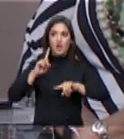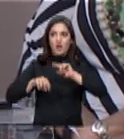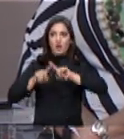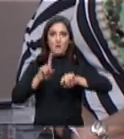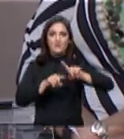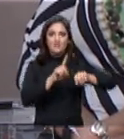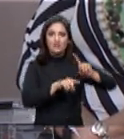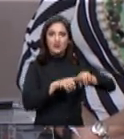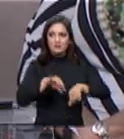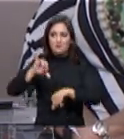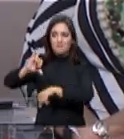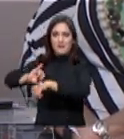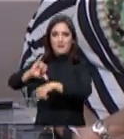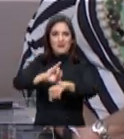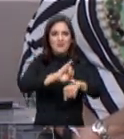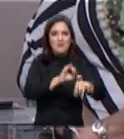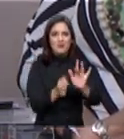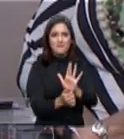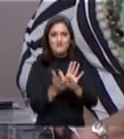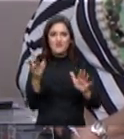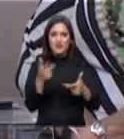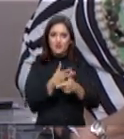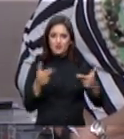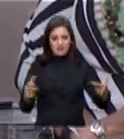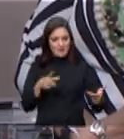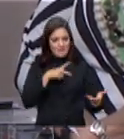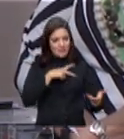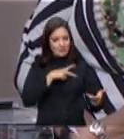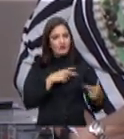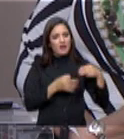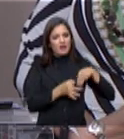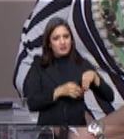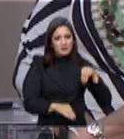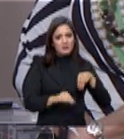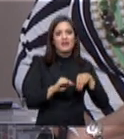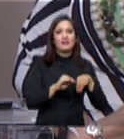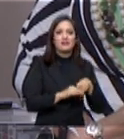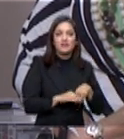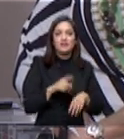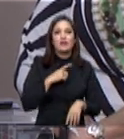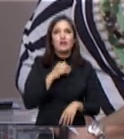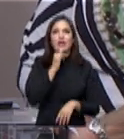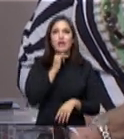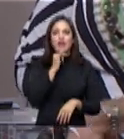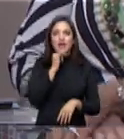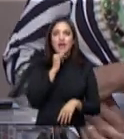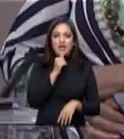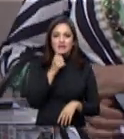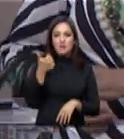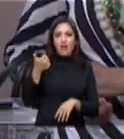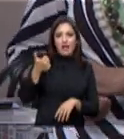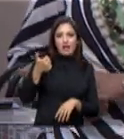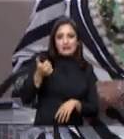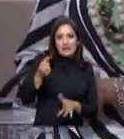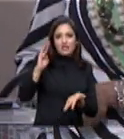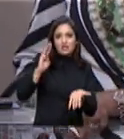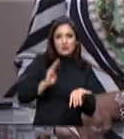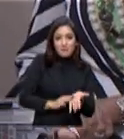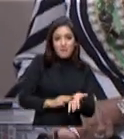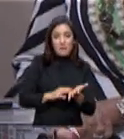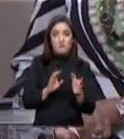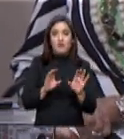objetos, integrado por utensílios pessoais dos ministros, como verba e graça, a caneta de membro da Constituinte